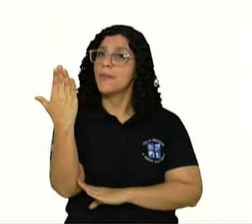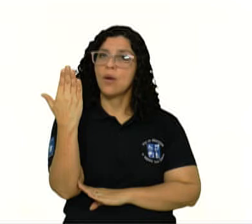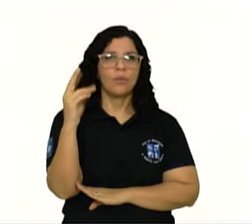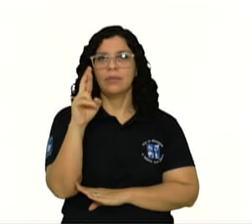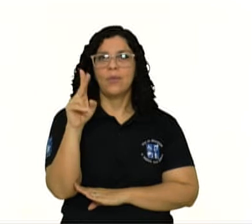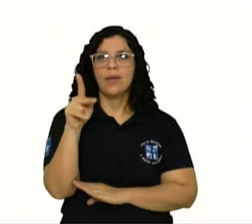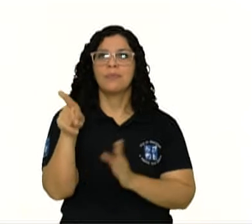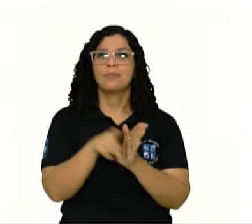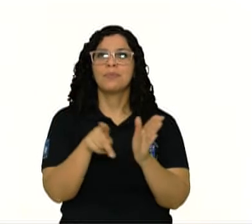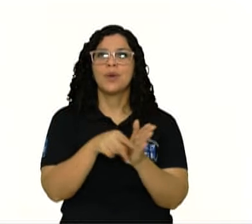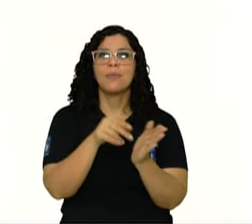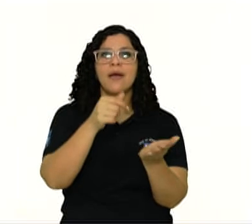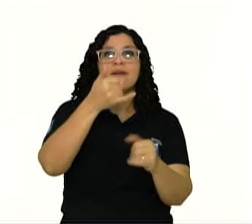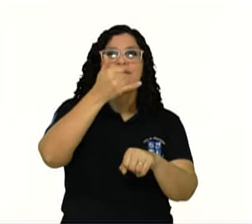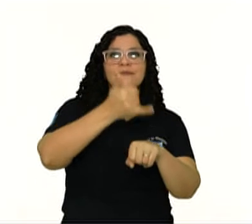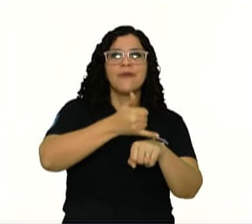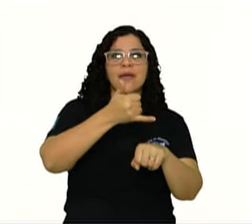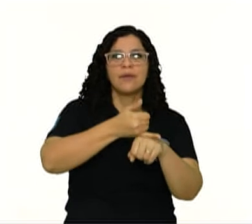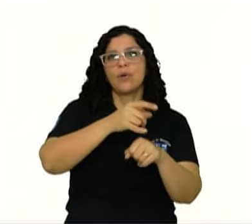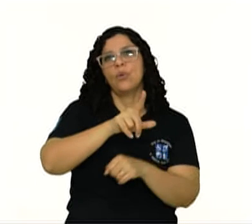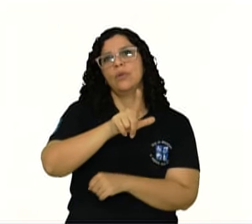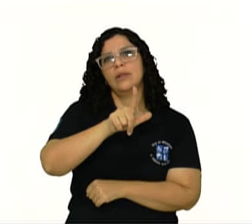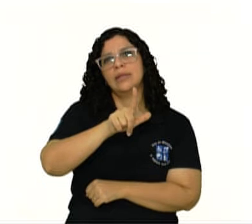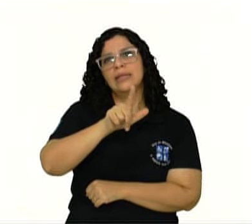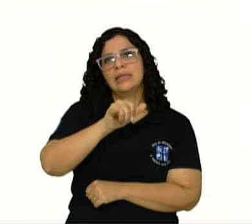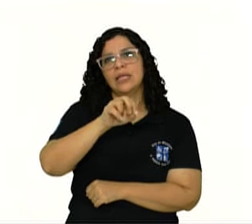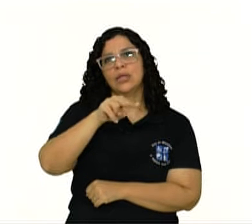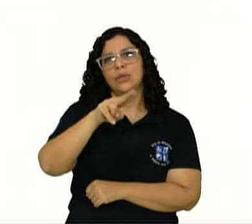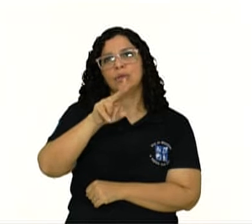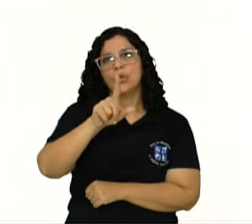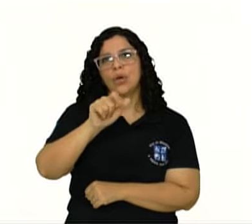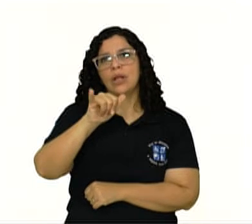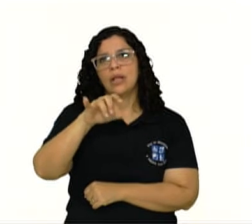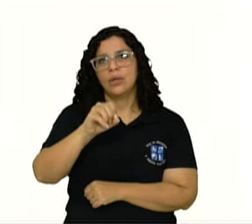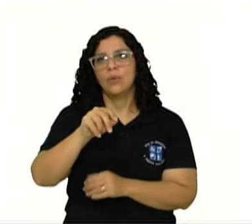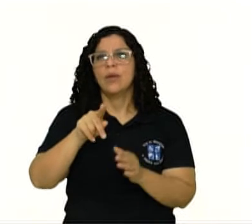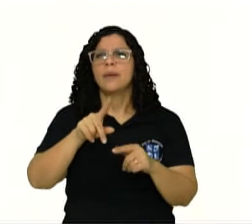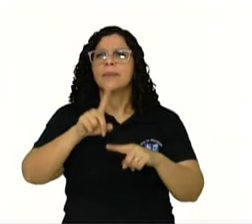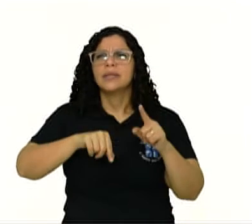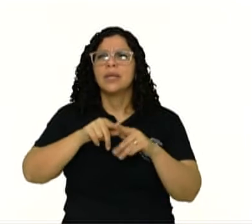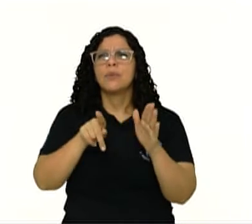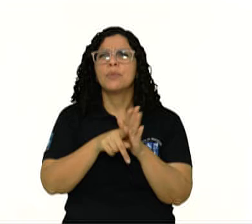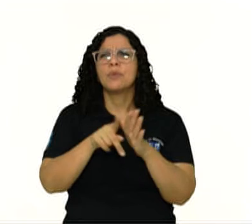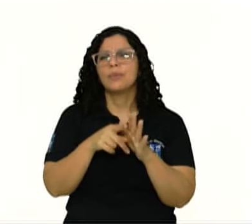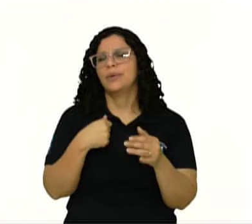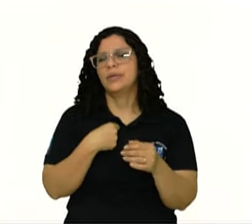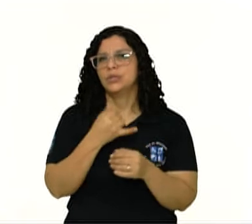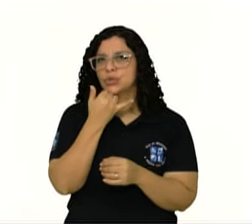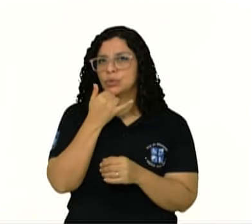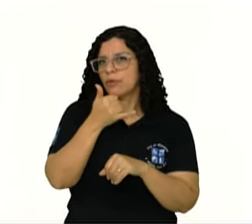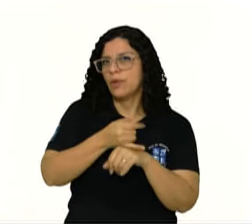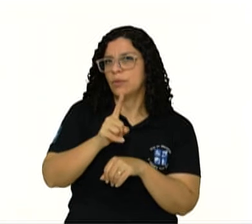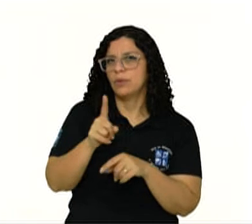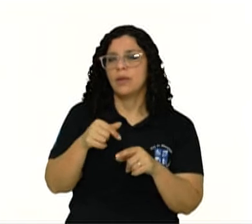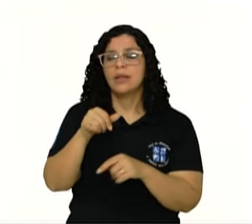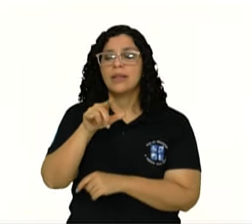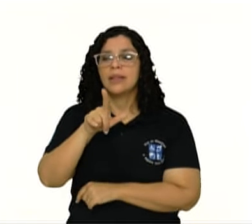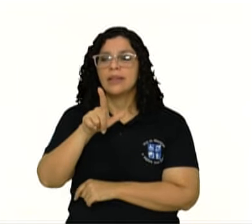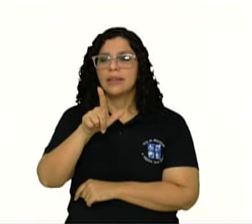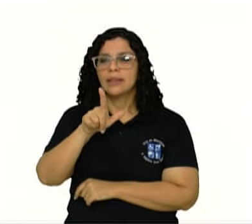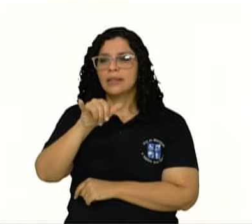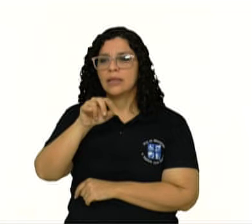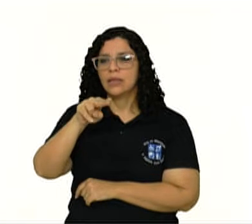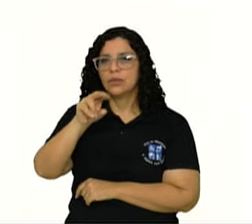madeira temos a placa de linóleo. Linóleo é um material sintético, né? Um material aí